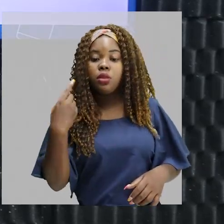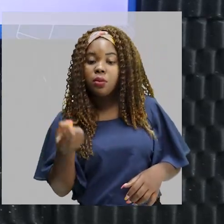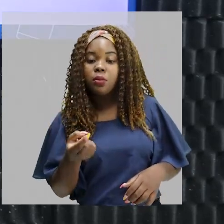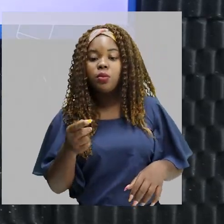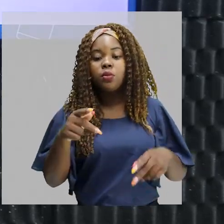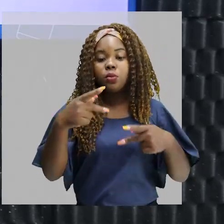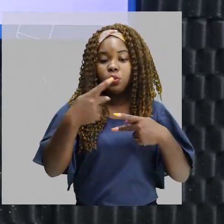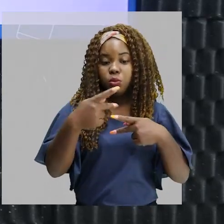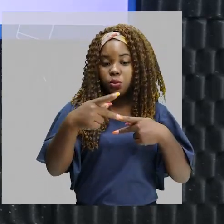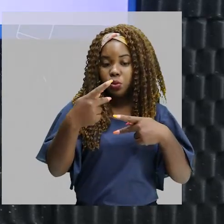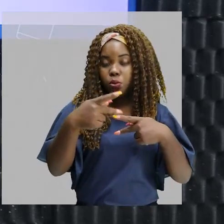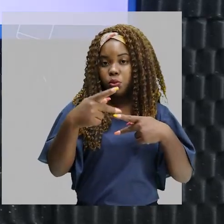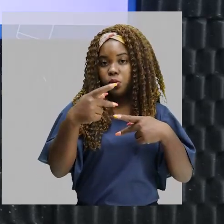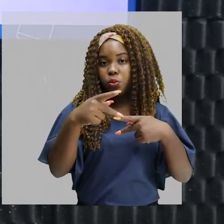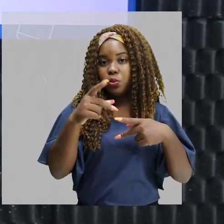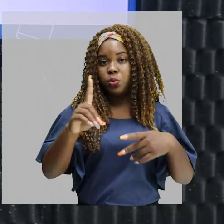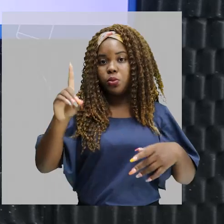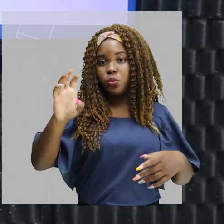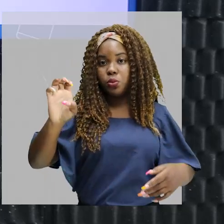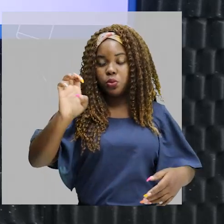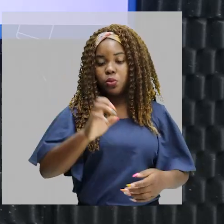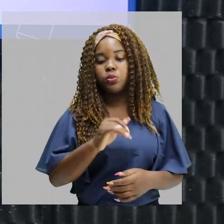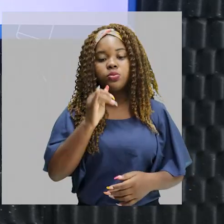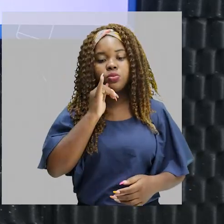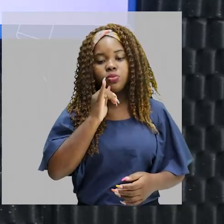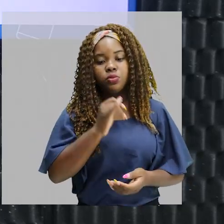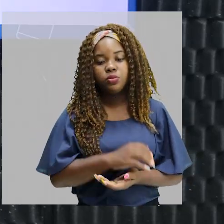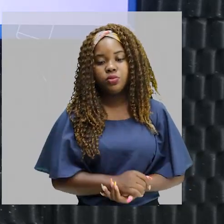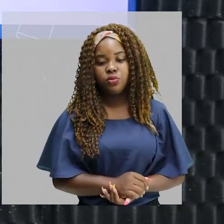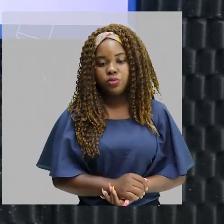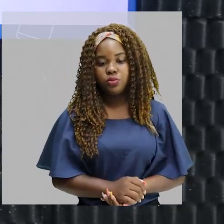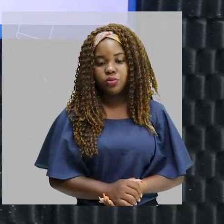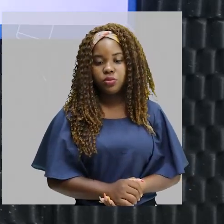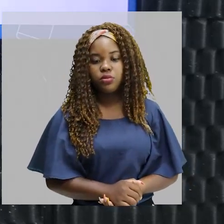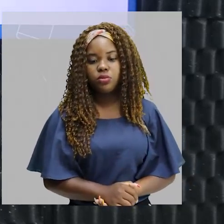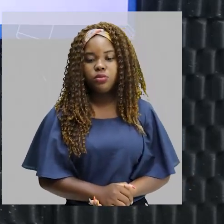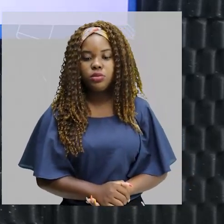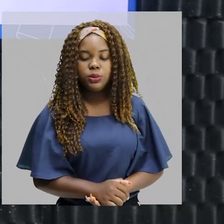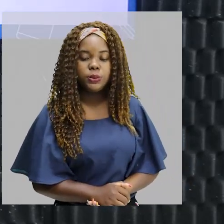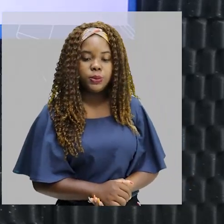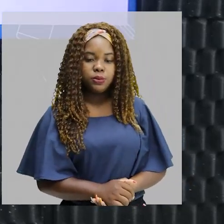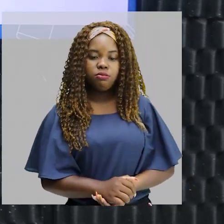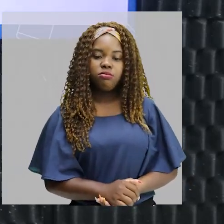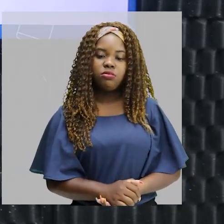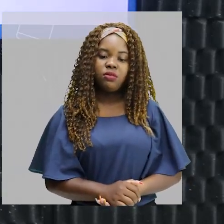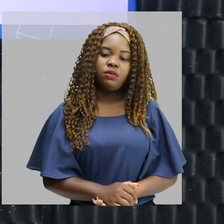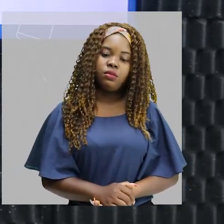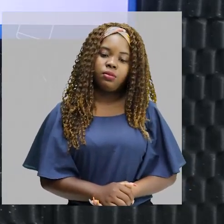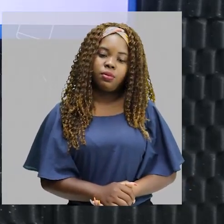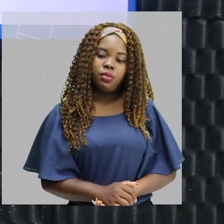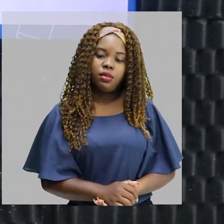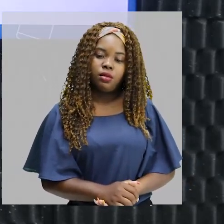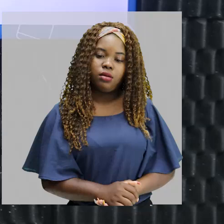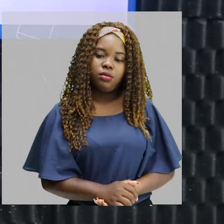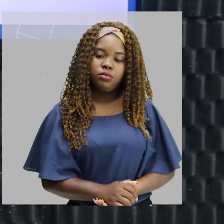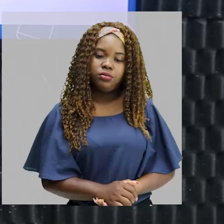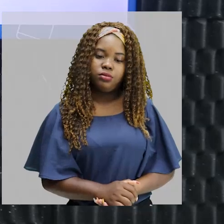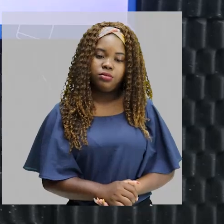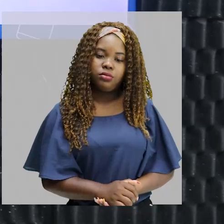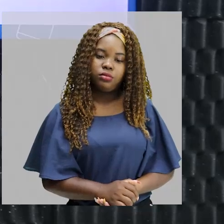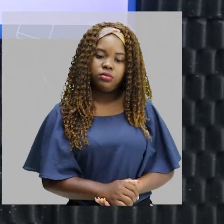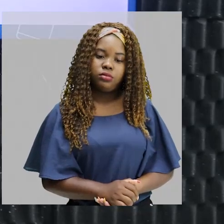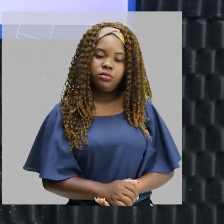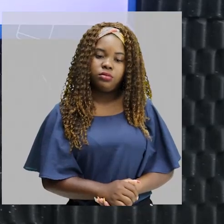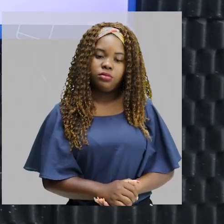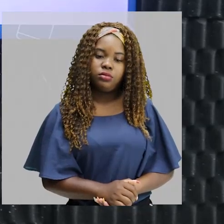preposição de. Aí eu tenho aqui o exemplo. Estos son los dulces que quiero. Cómprame